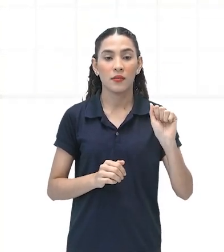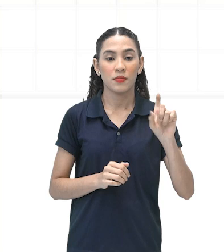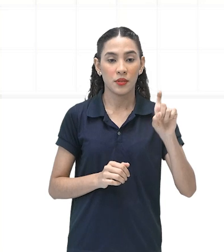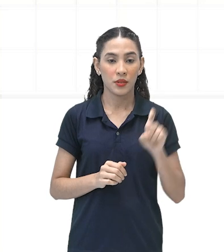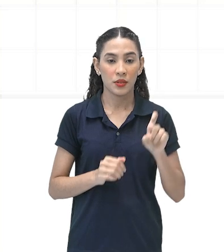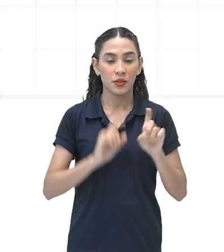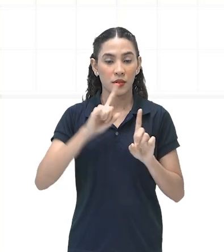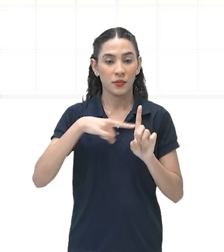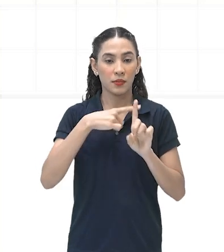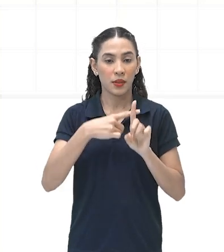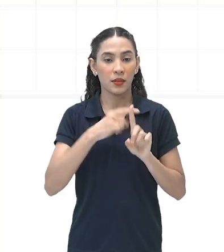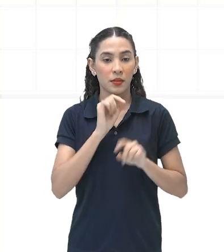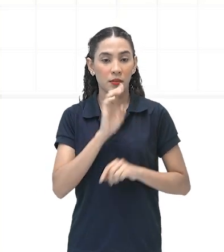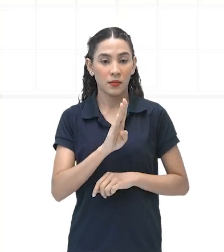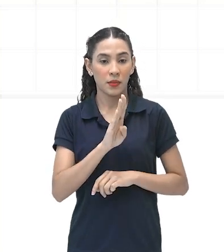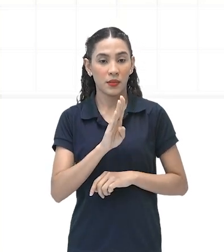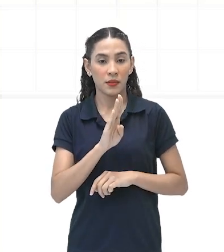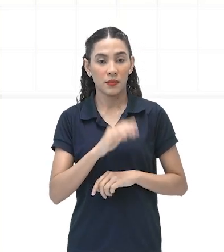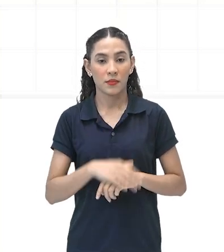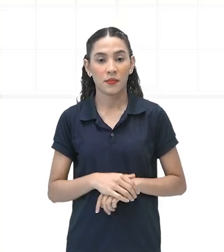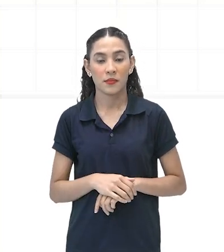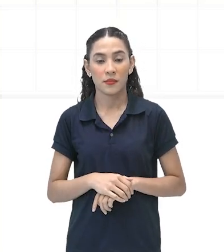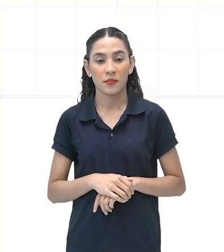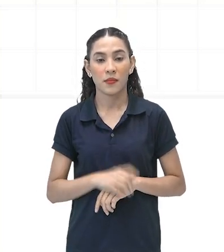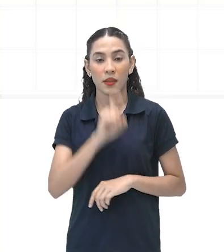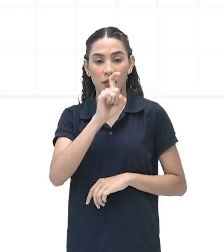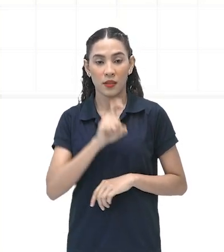AX mais BX